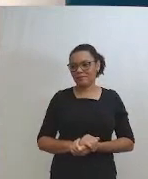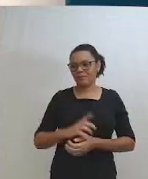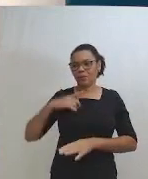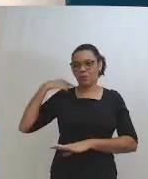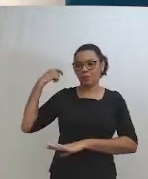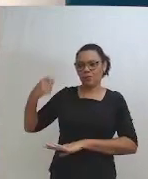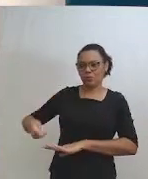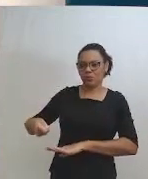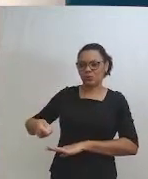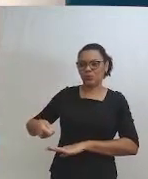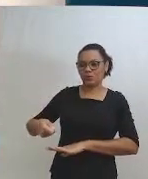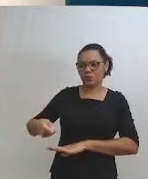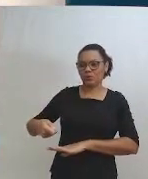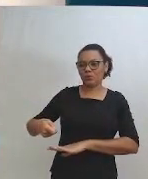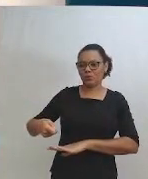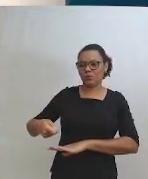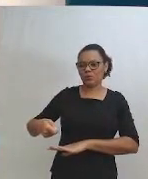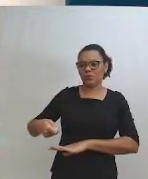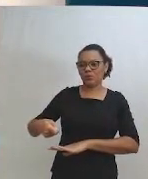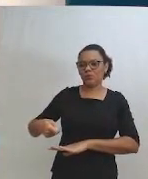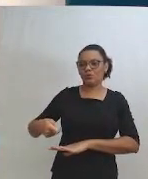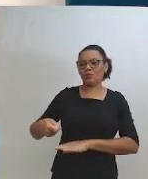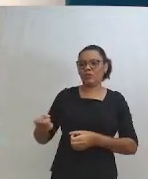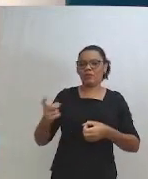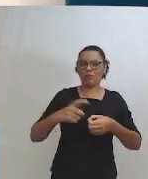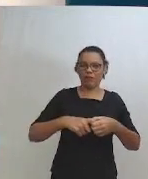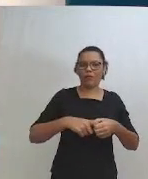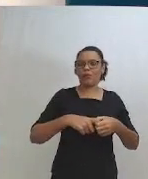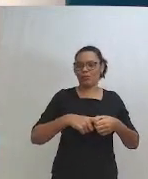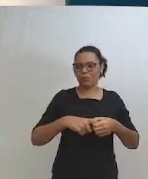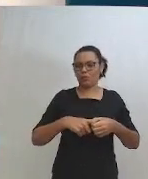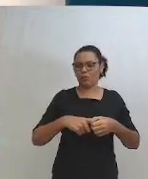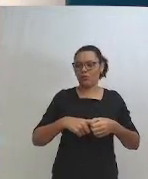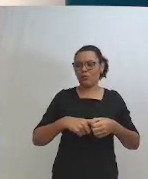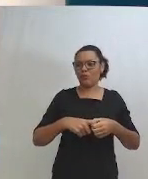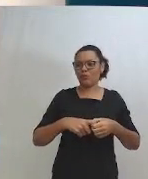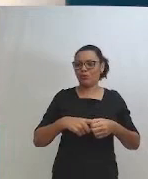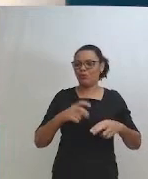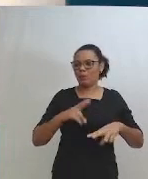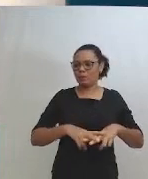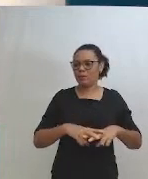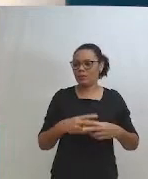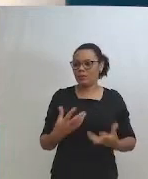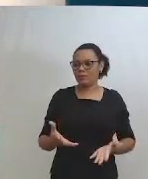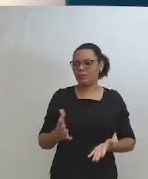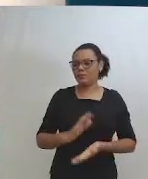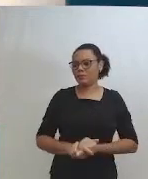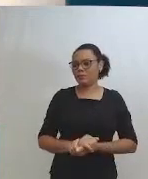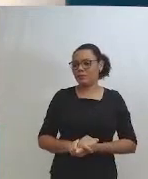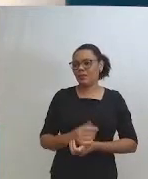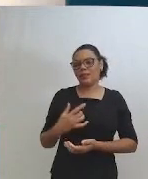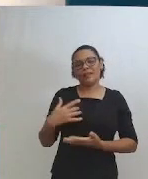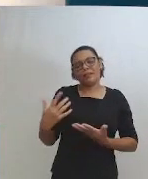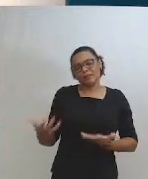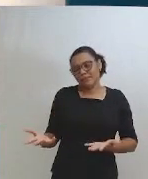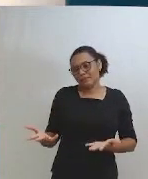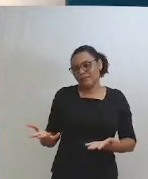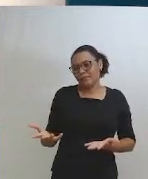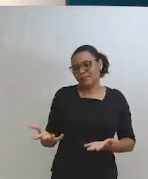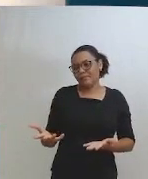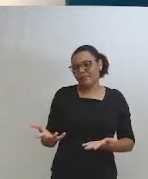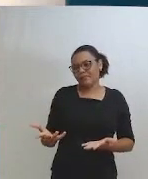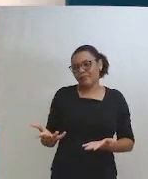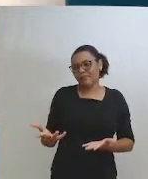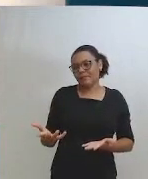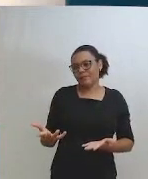O juiz revogou a prisão. Como eu digo, aquela estátua é feiíssima, não merece ser colocado fogo. Por outro